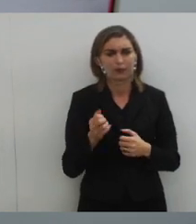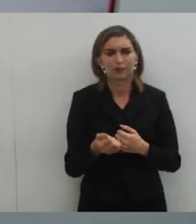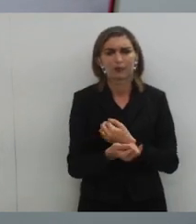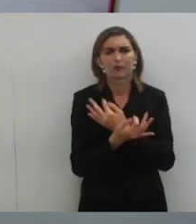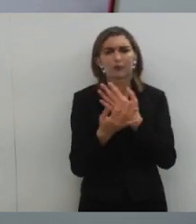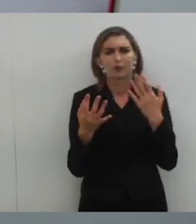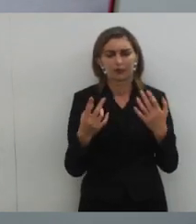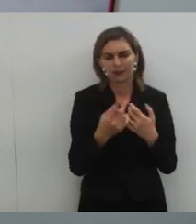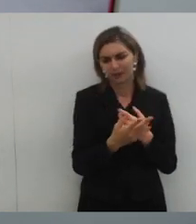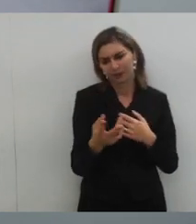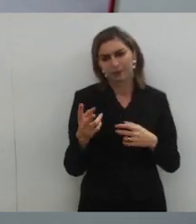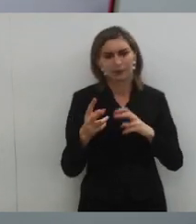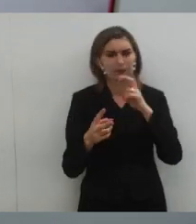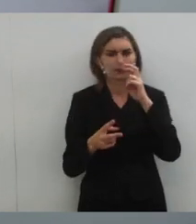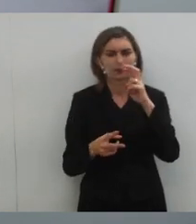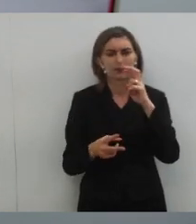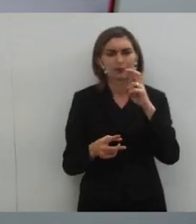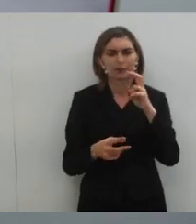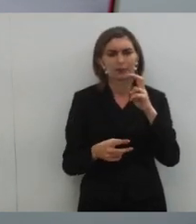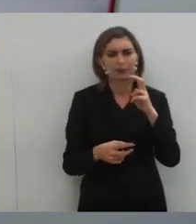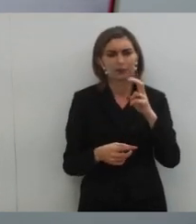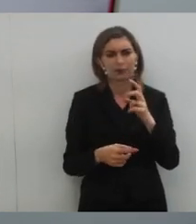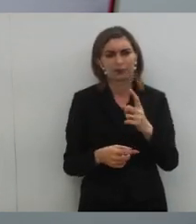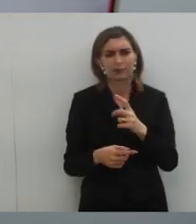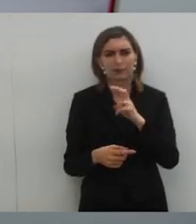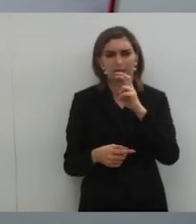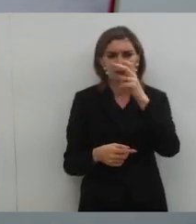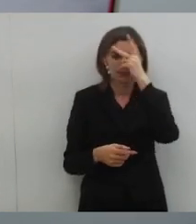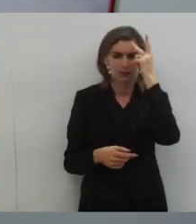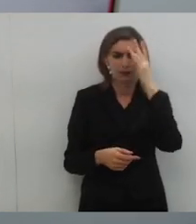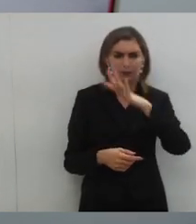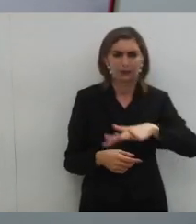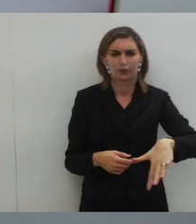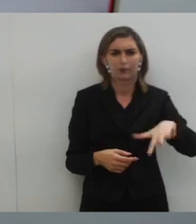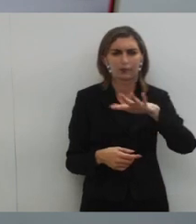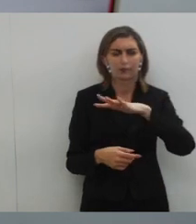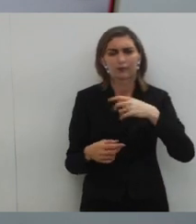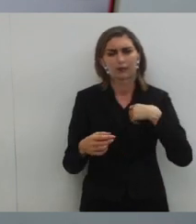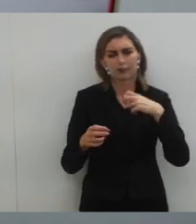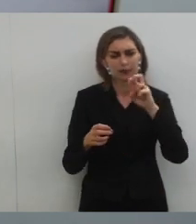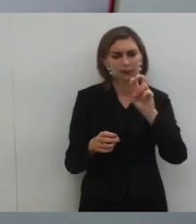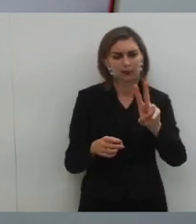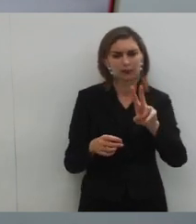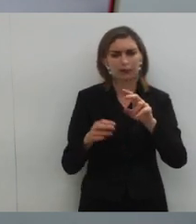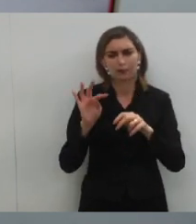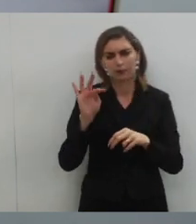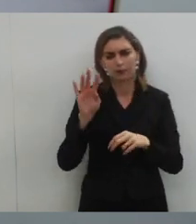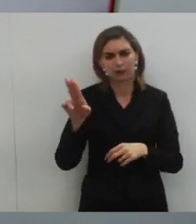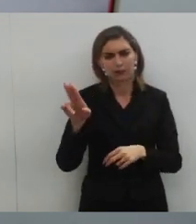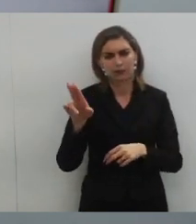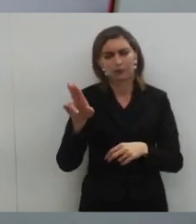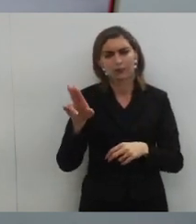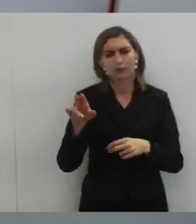Quando uma dessas cinco pessoas do discurso, eu, tu,